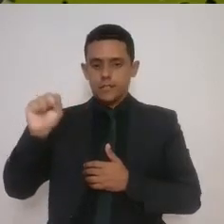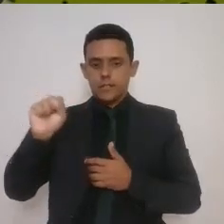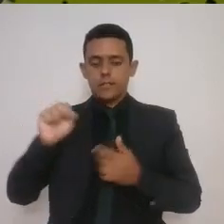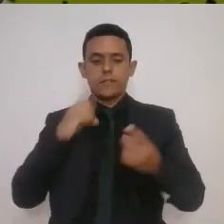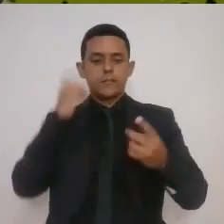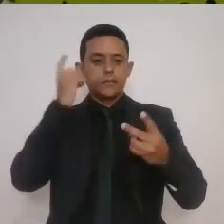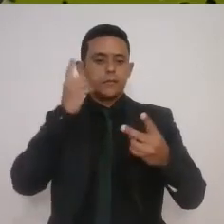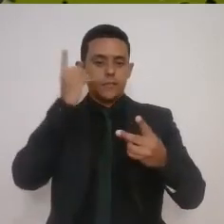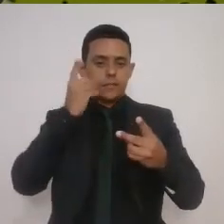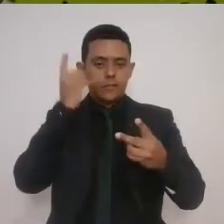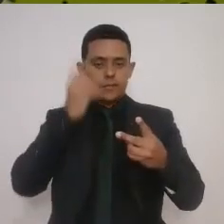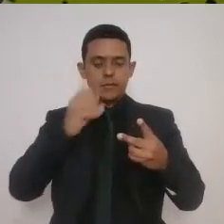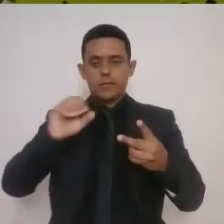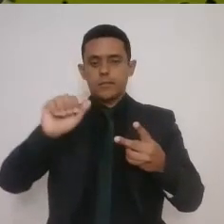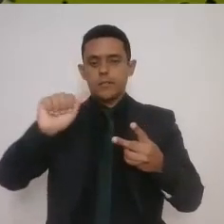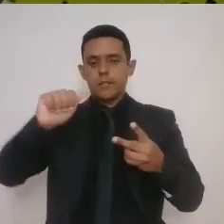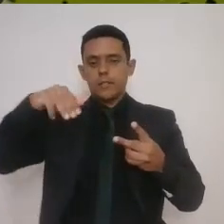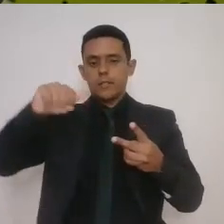discussão na presente sessão.